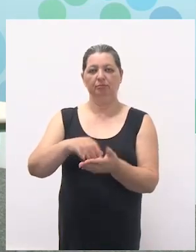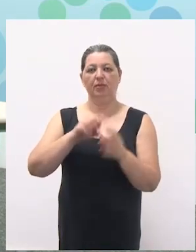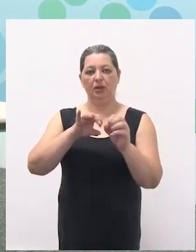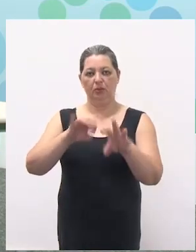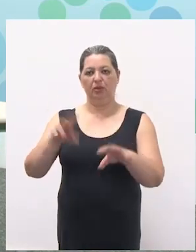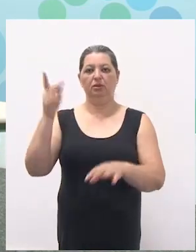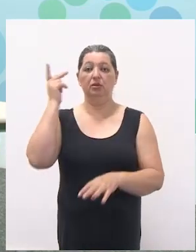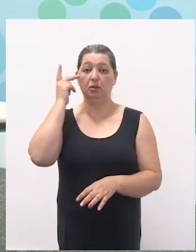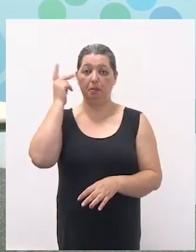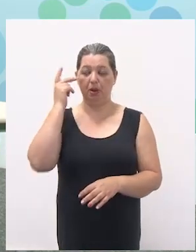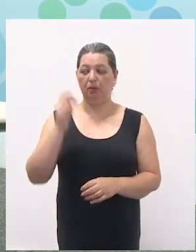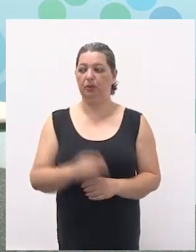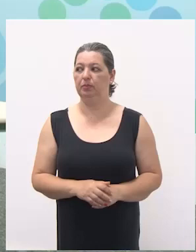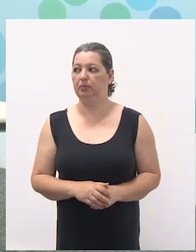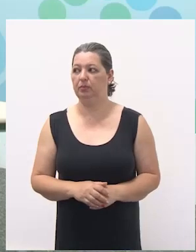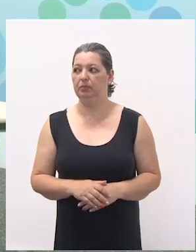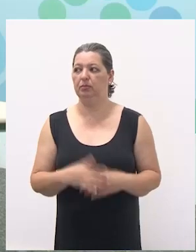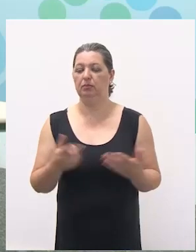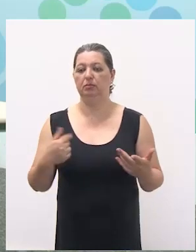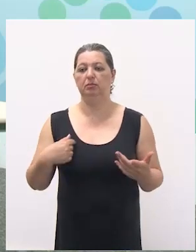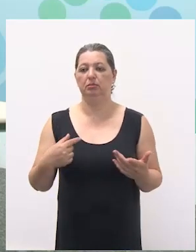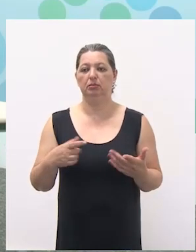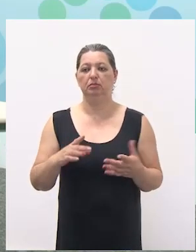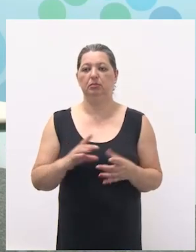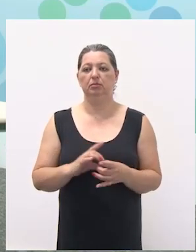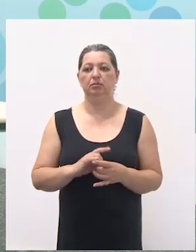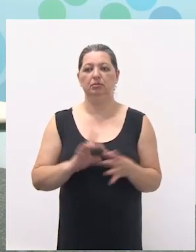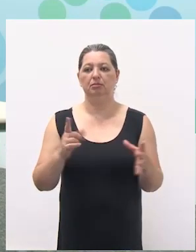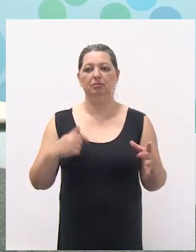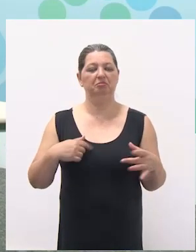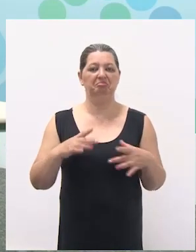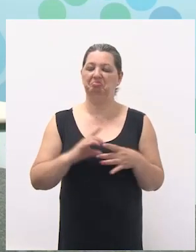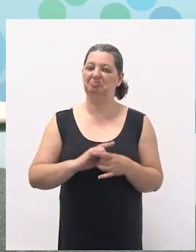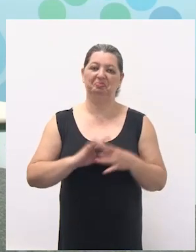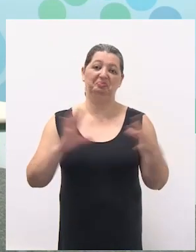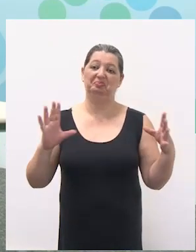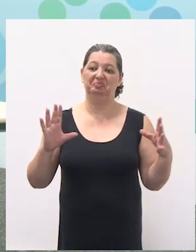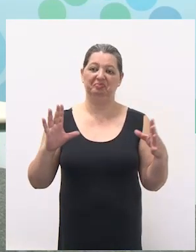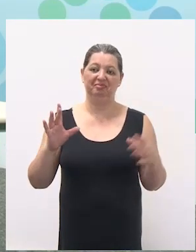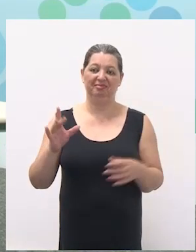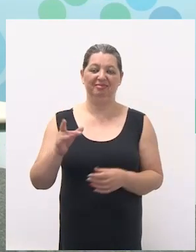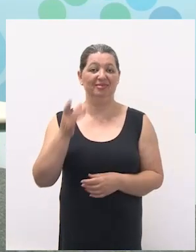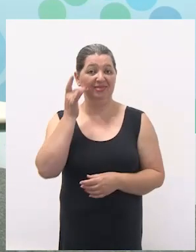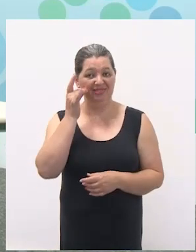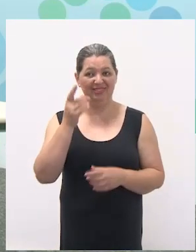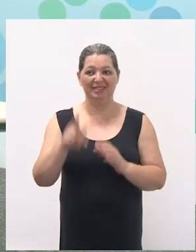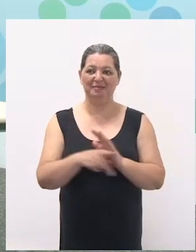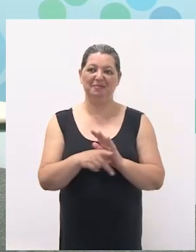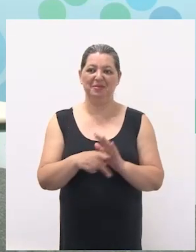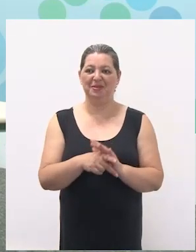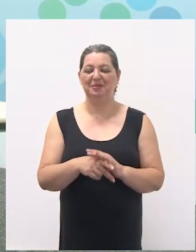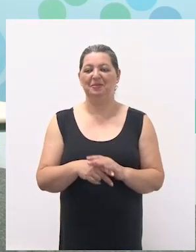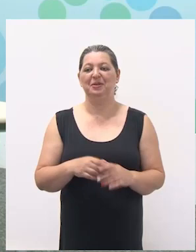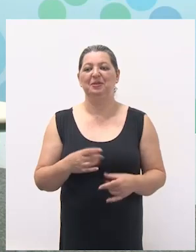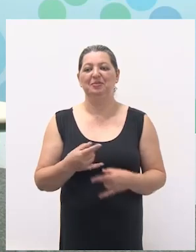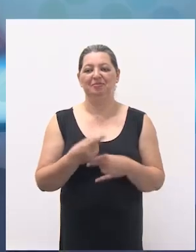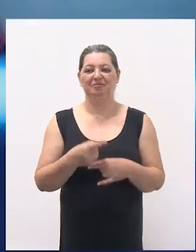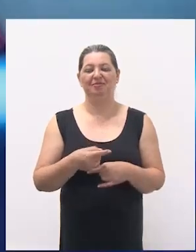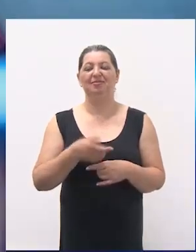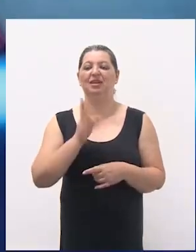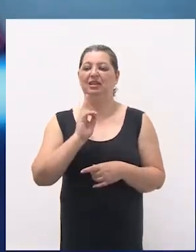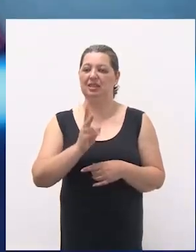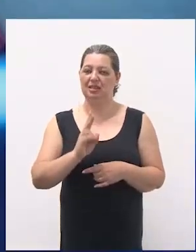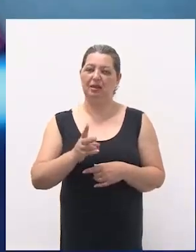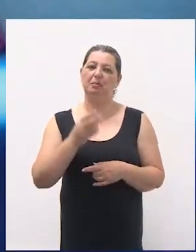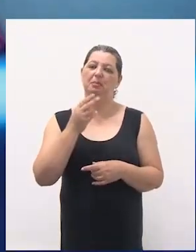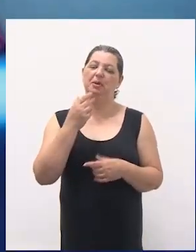Carla? E estou me deixando aqui à disposição, aqui ó, ao vivo, gravada, Ana Paula. Quando precisarem, estou